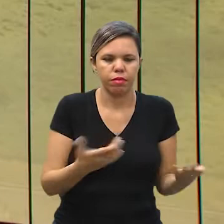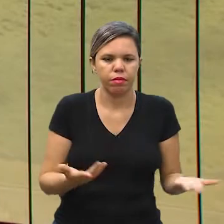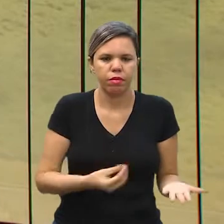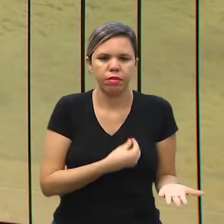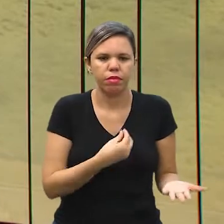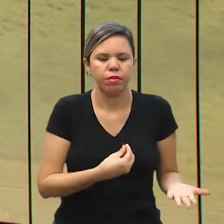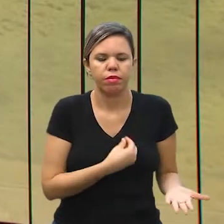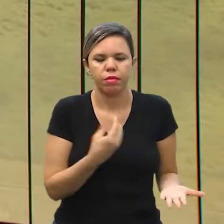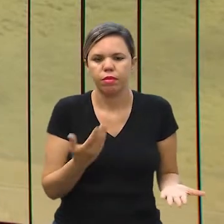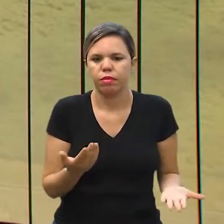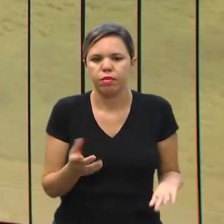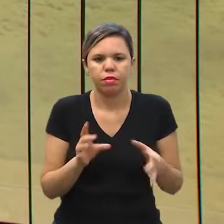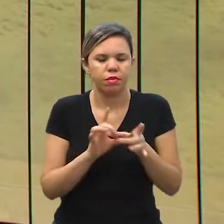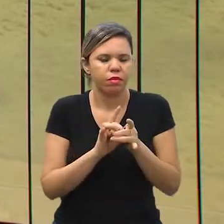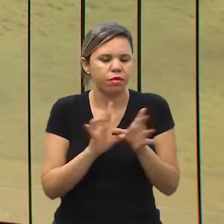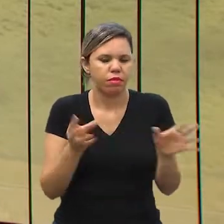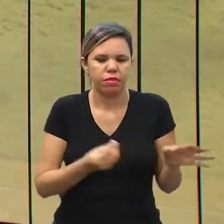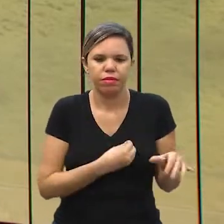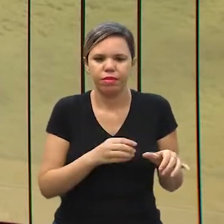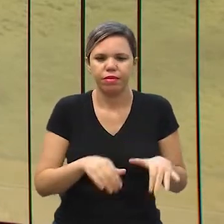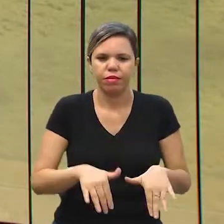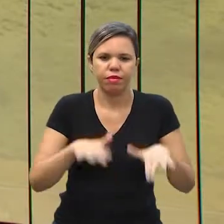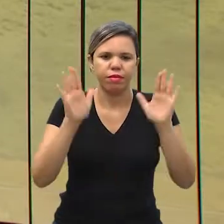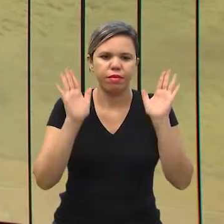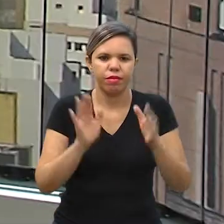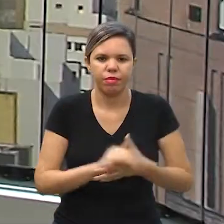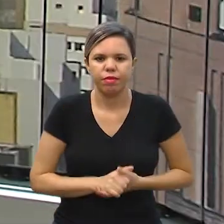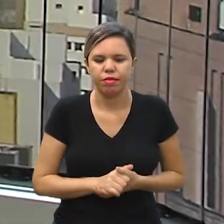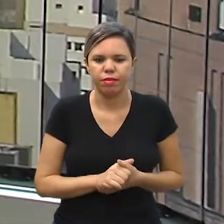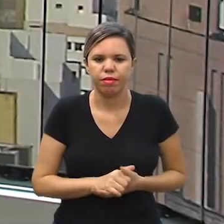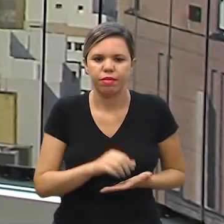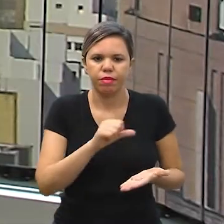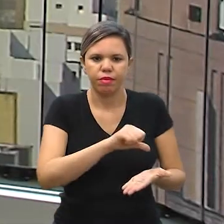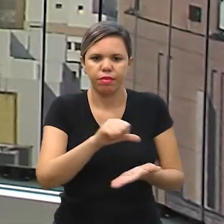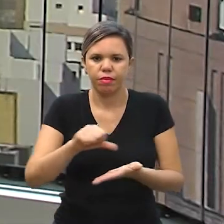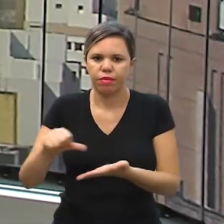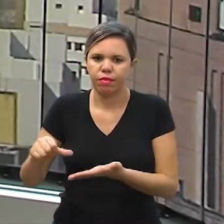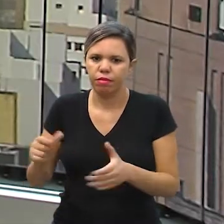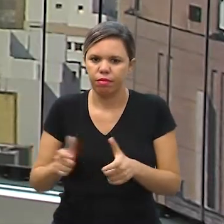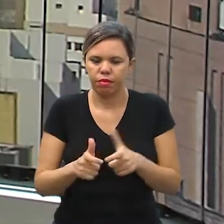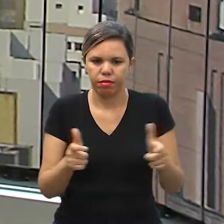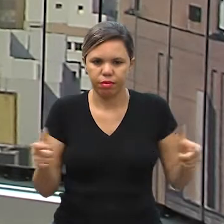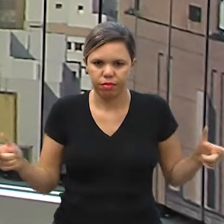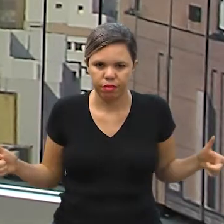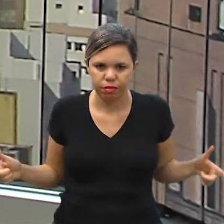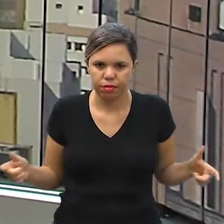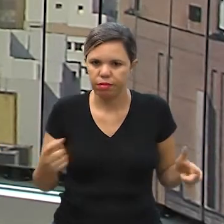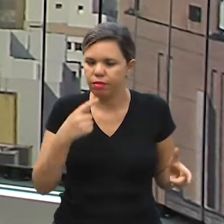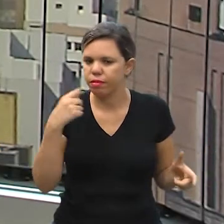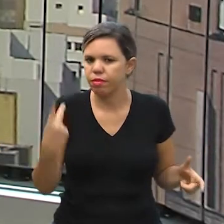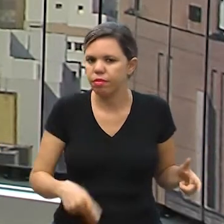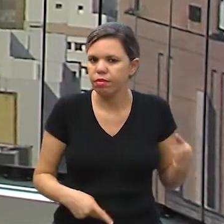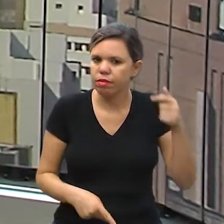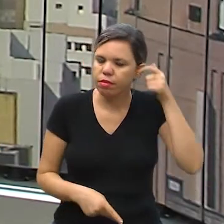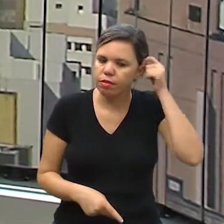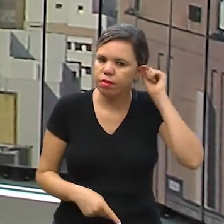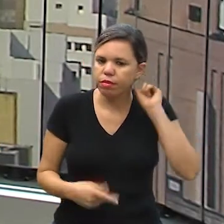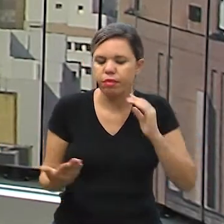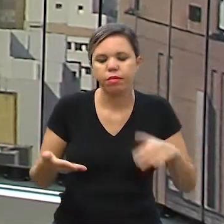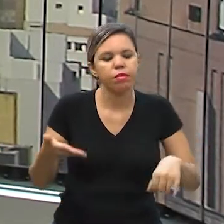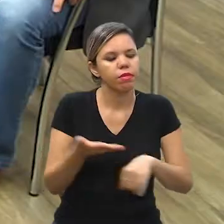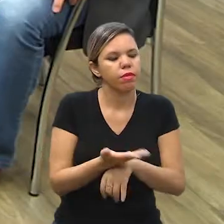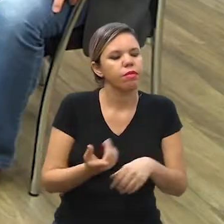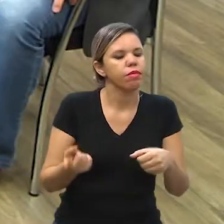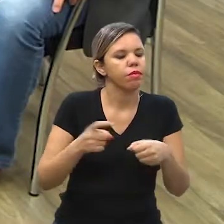garantia tô vendo totalmente assim a nossa infância né E essa região manda as que mais cresceram né em Campinas hoje